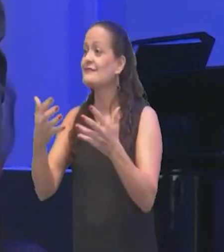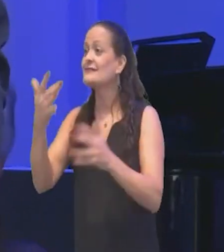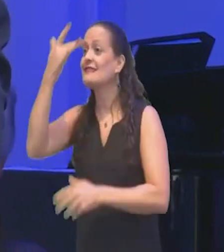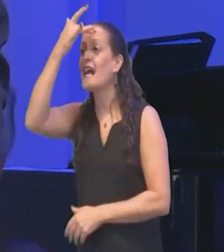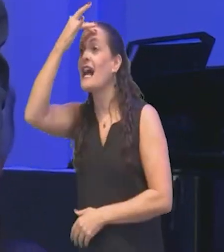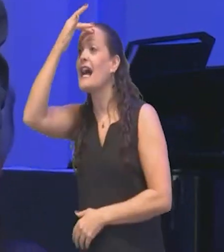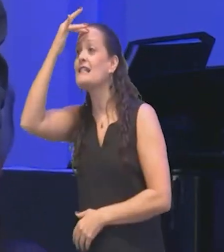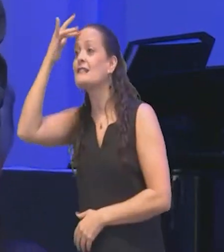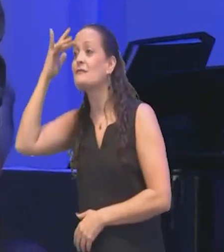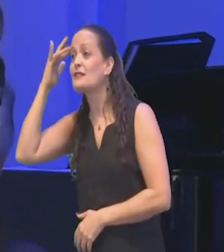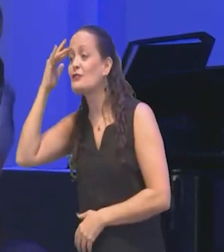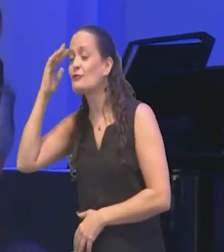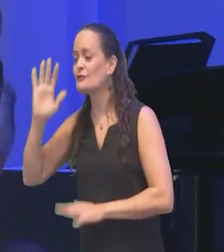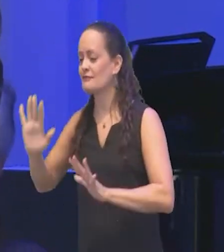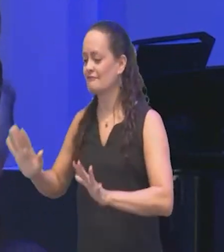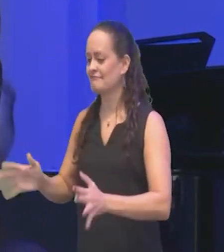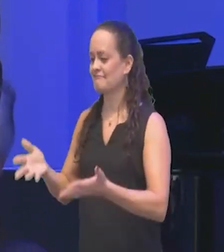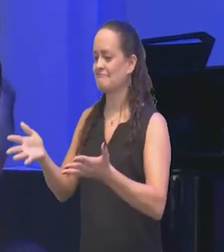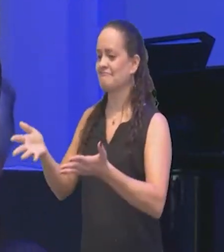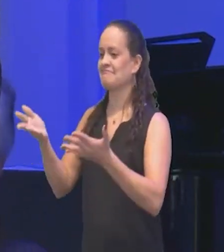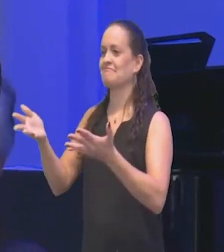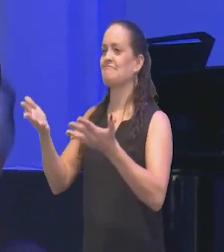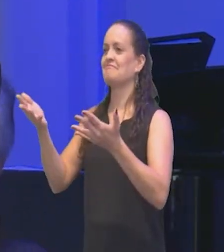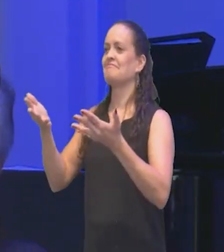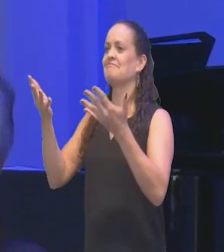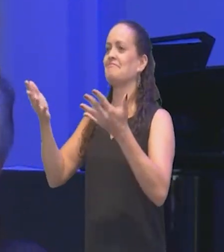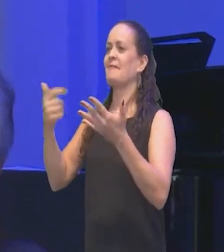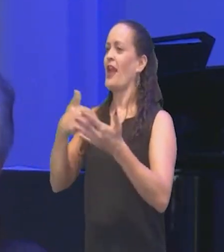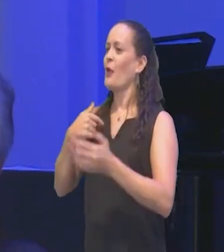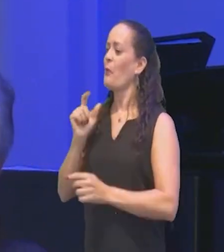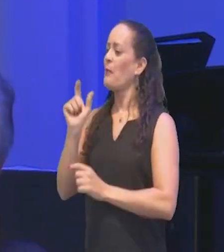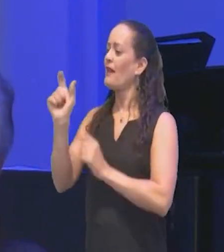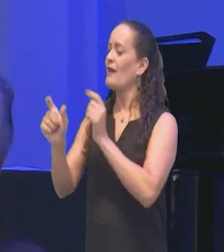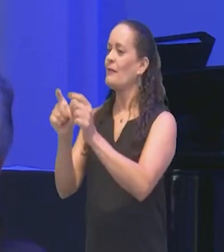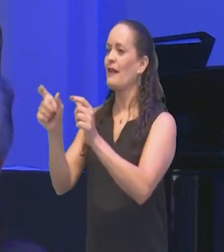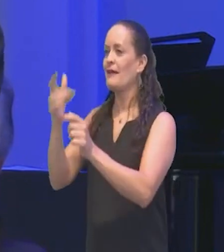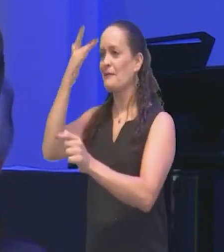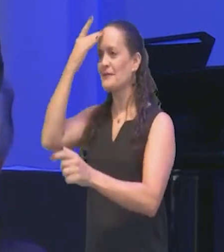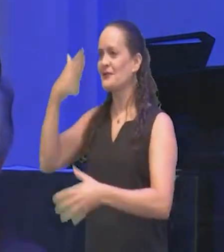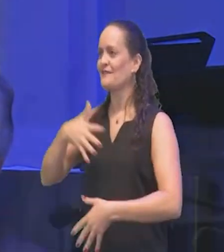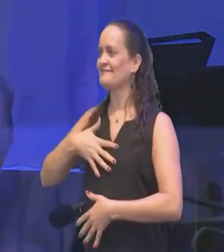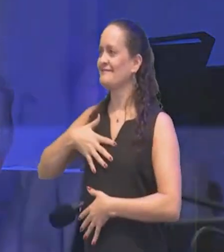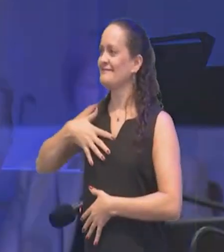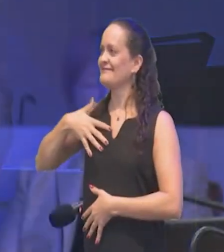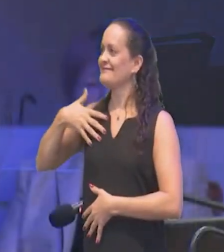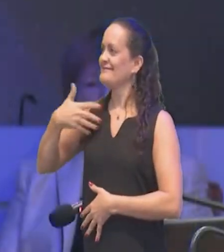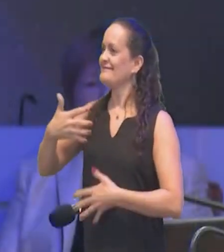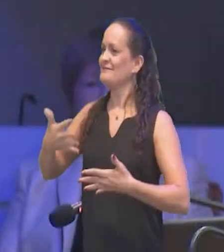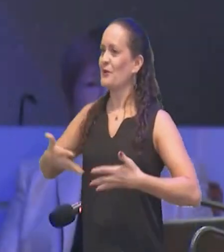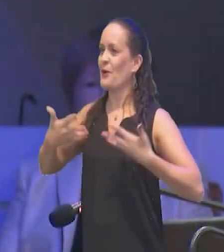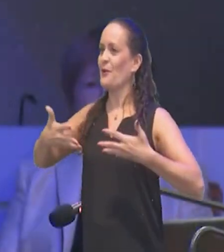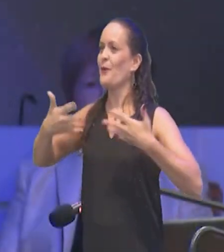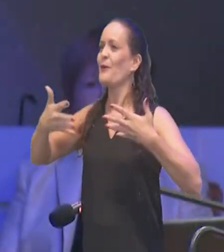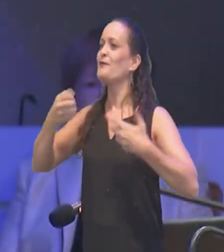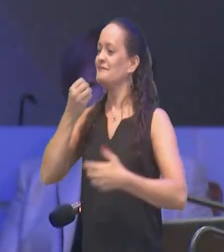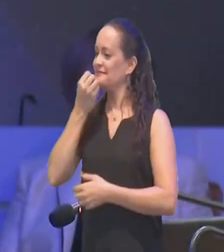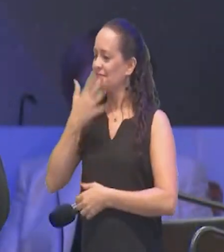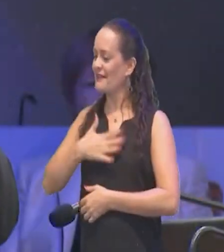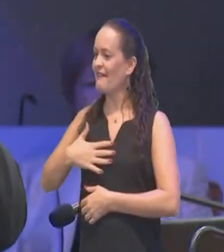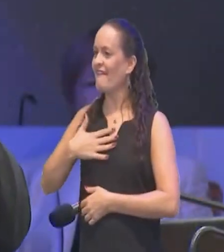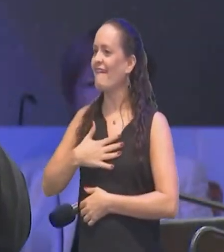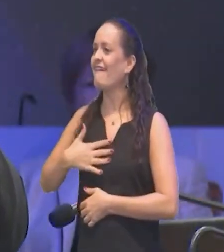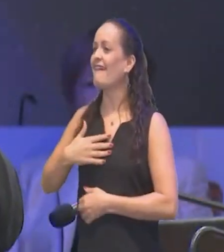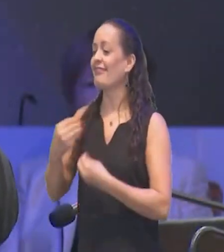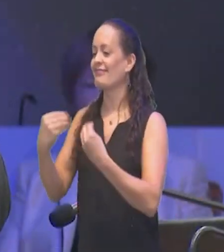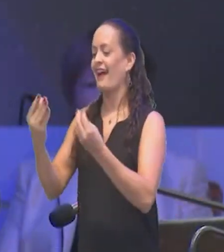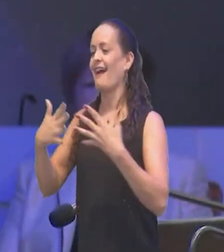sejam edificadas pelas minhas palavras. A palavra boa, dita ao seu tempo, que alegria que